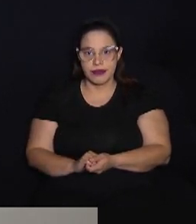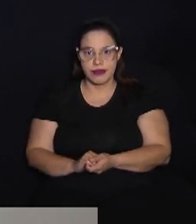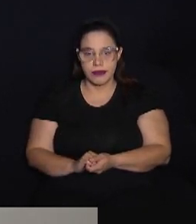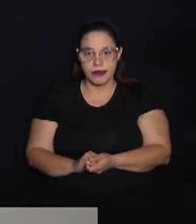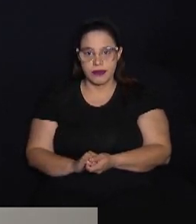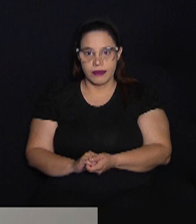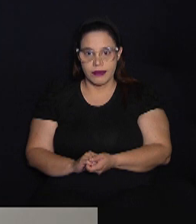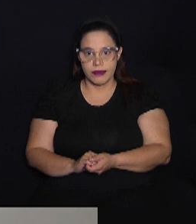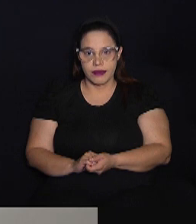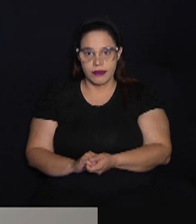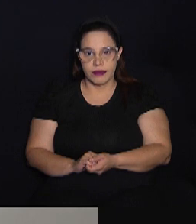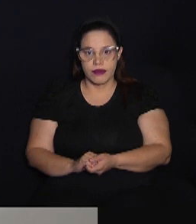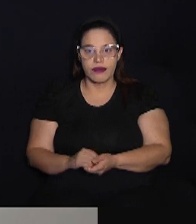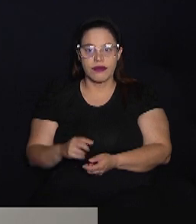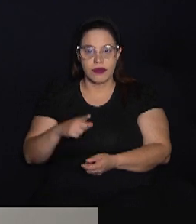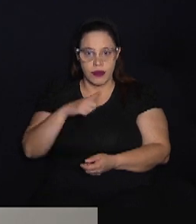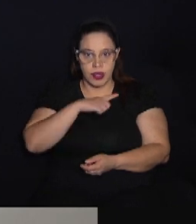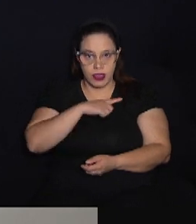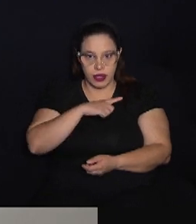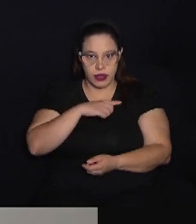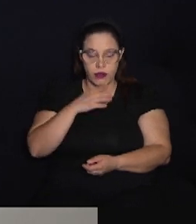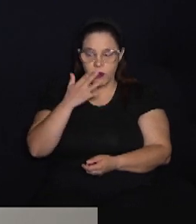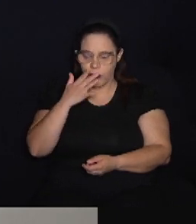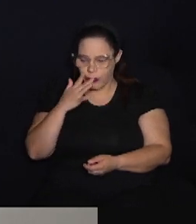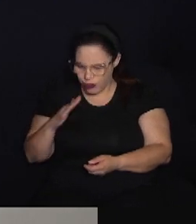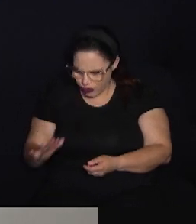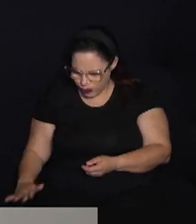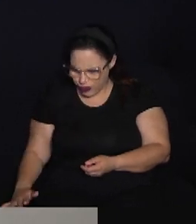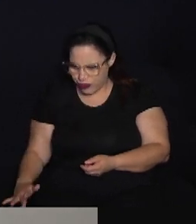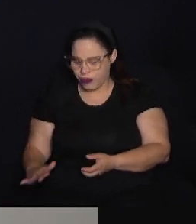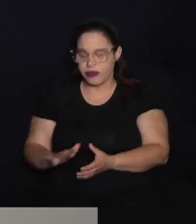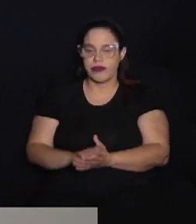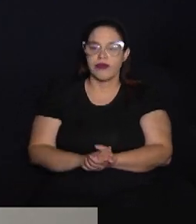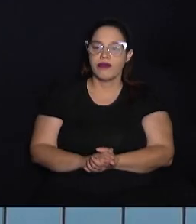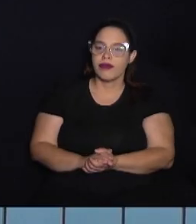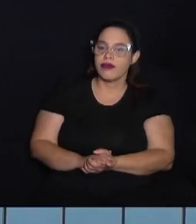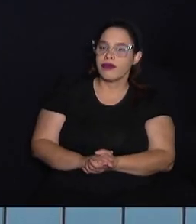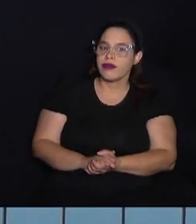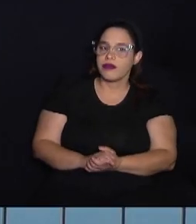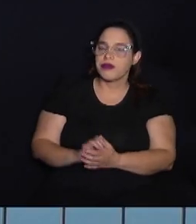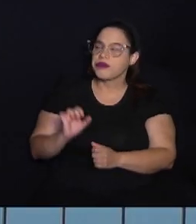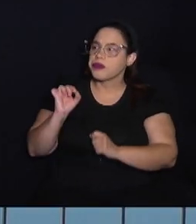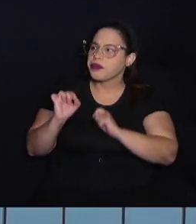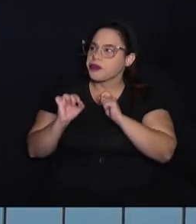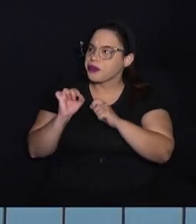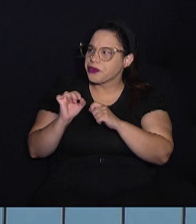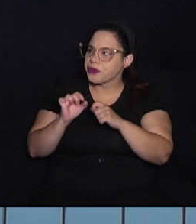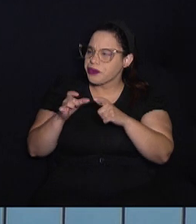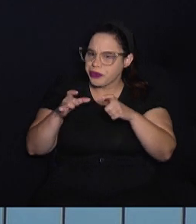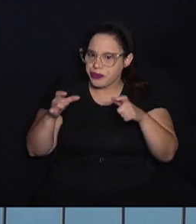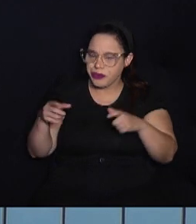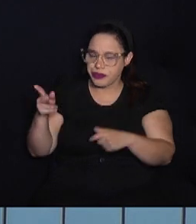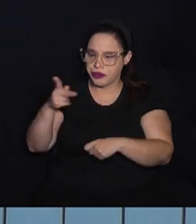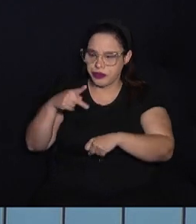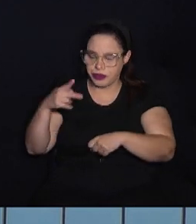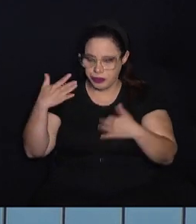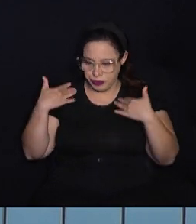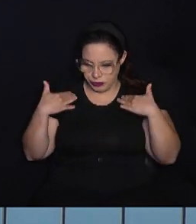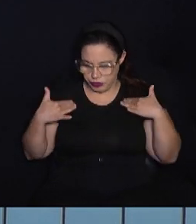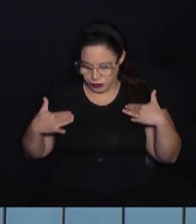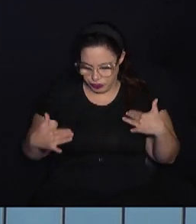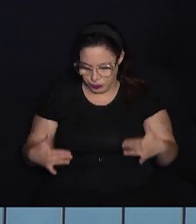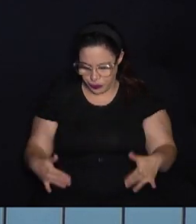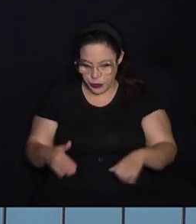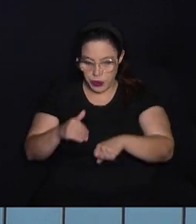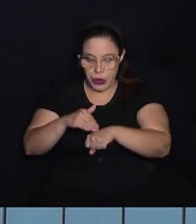crianças portadoras de vitiligo desde a infância. E existem regiões do corpo, né, que são